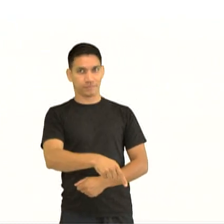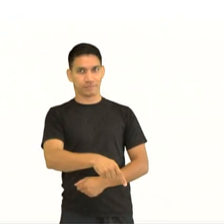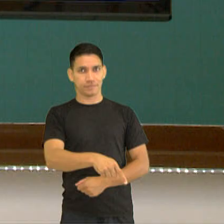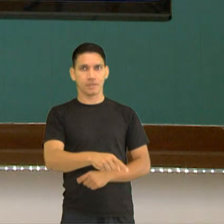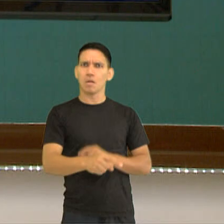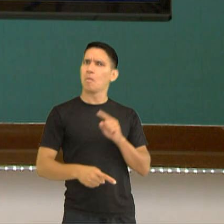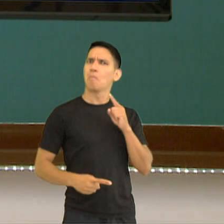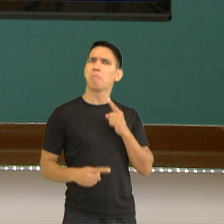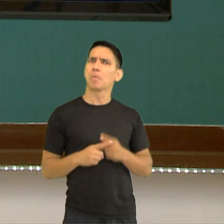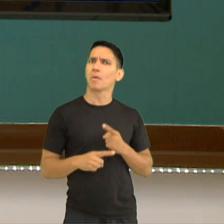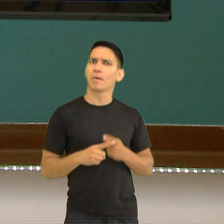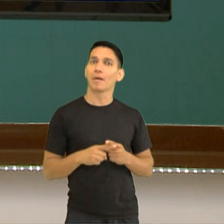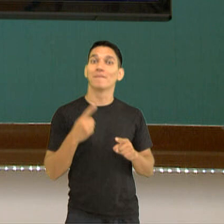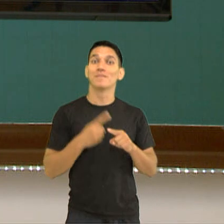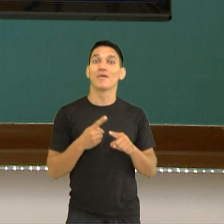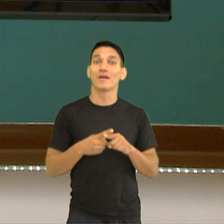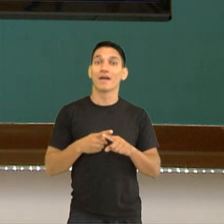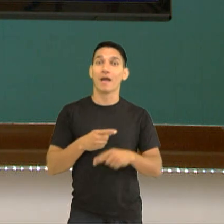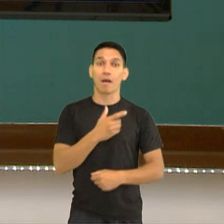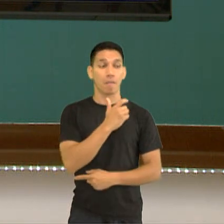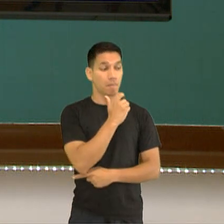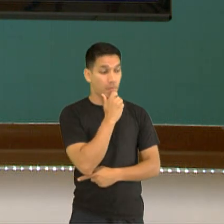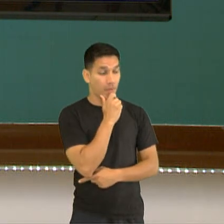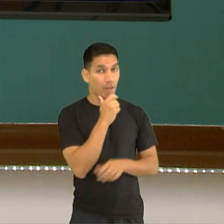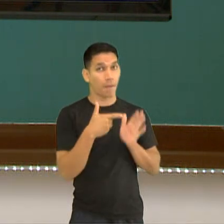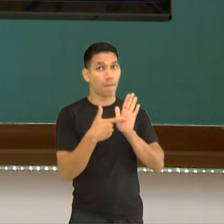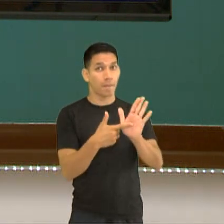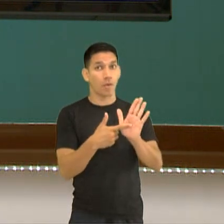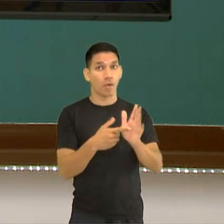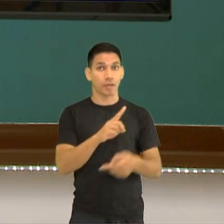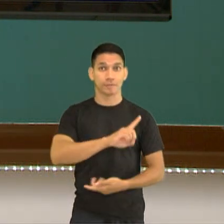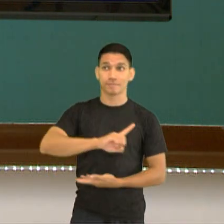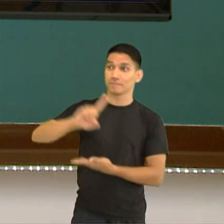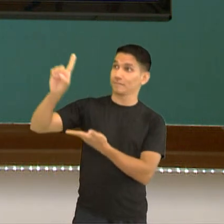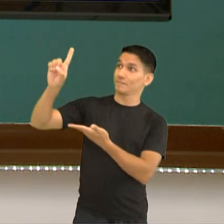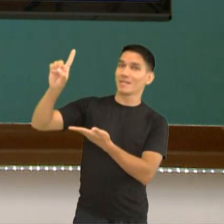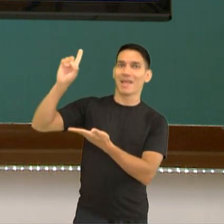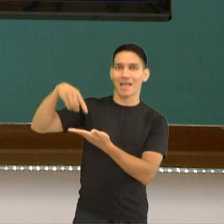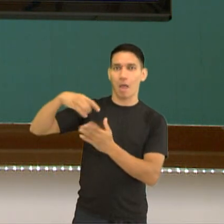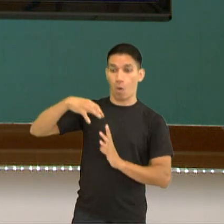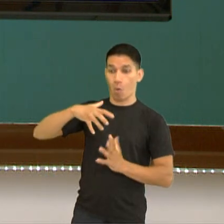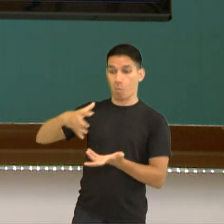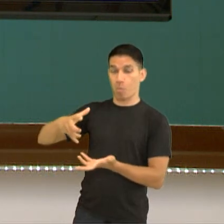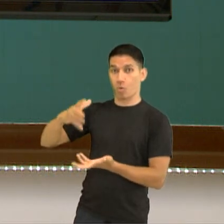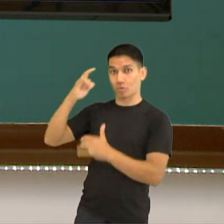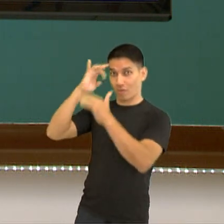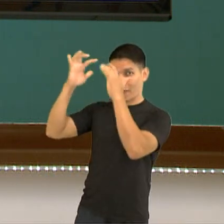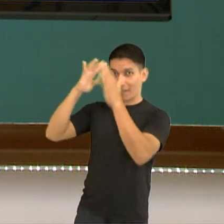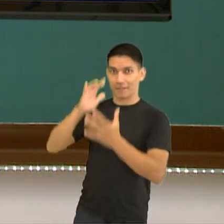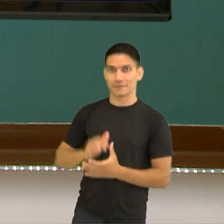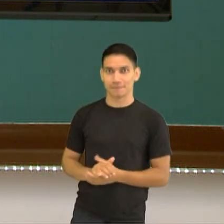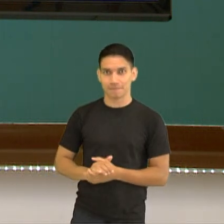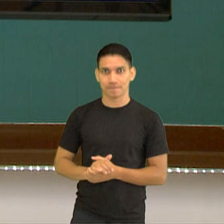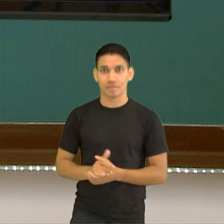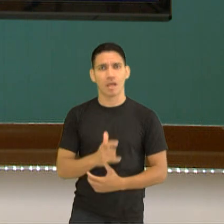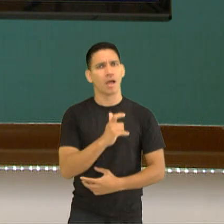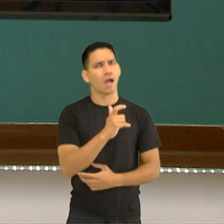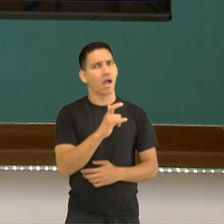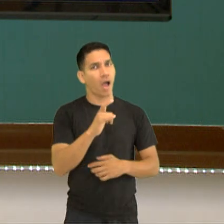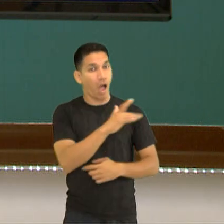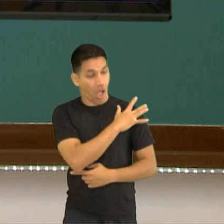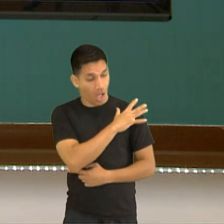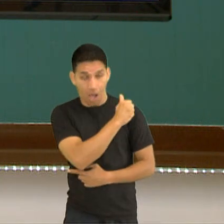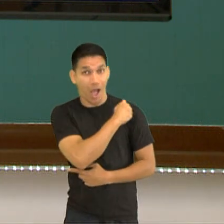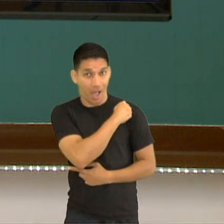quê? Porque Platão aponta para o mundo das ideias, o mundo ideal. Para Aristóteles, a gente consegue